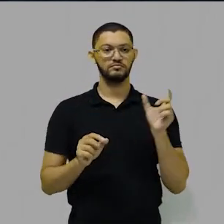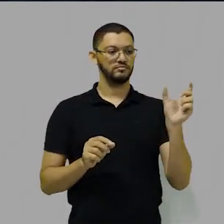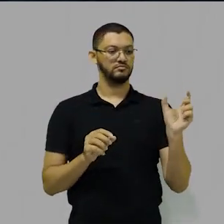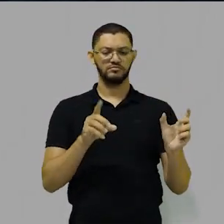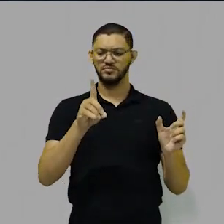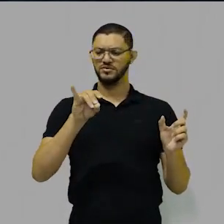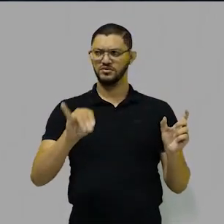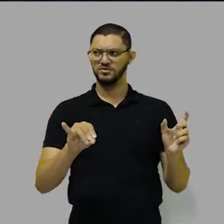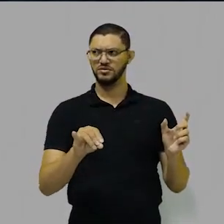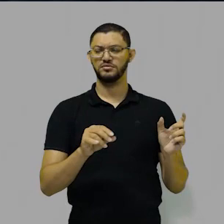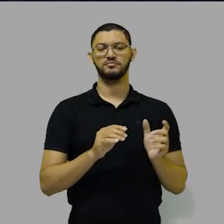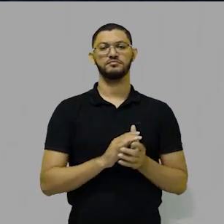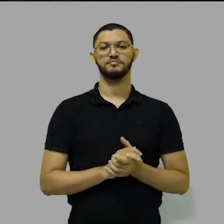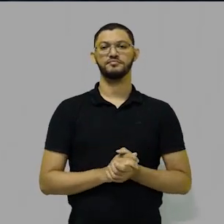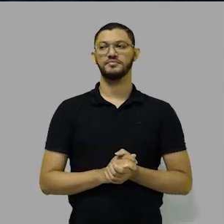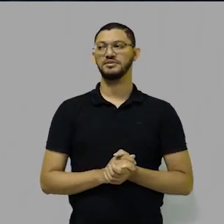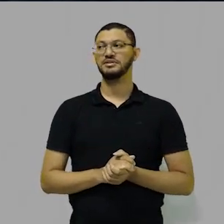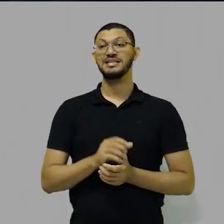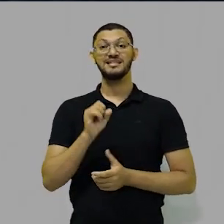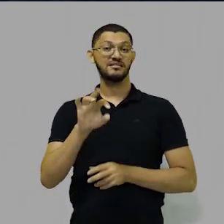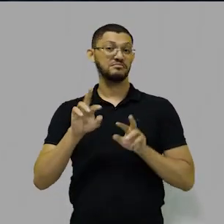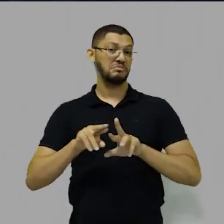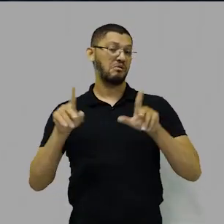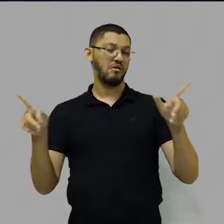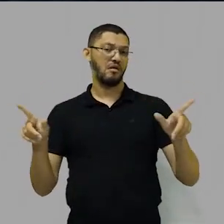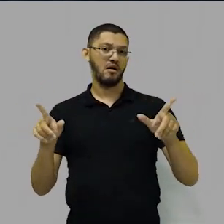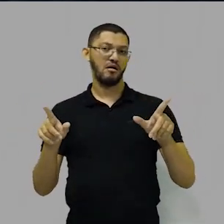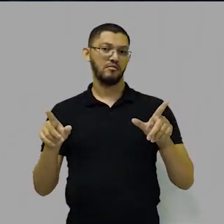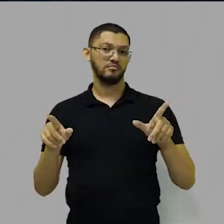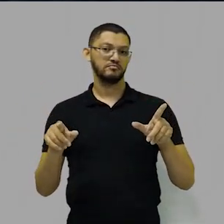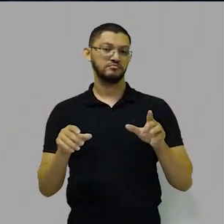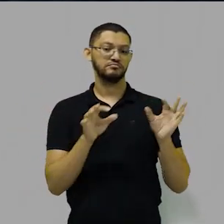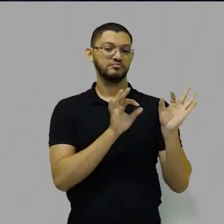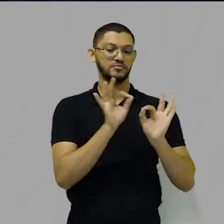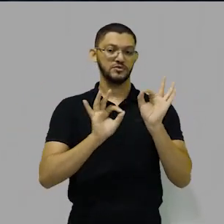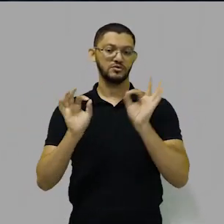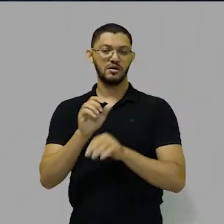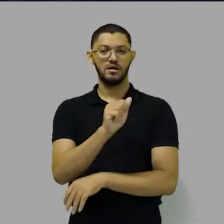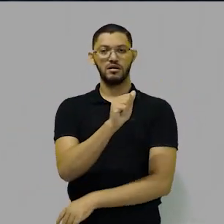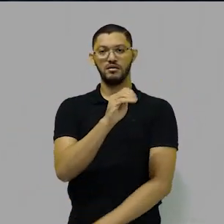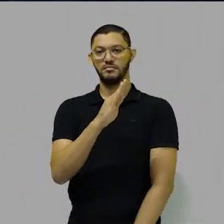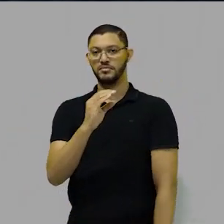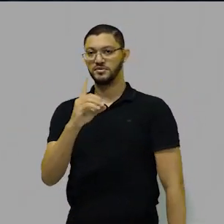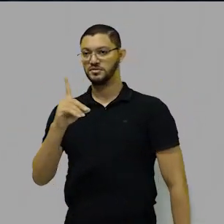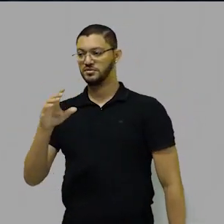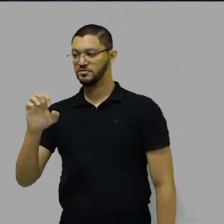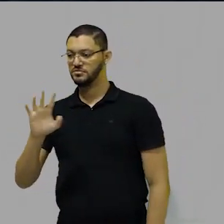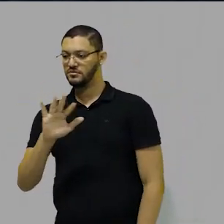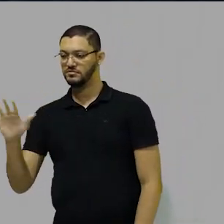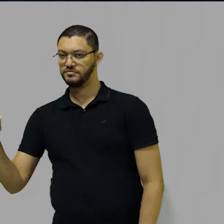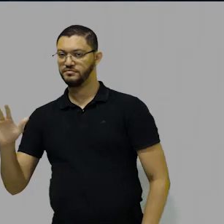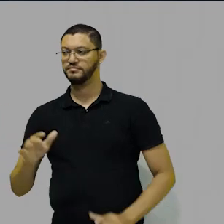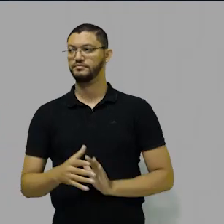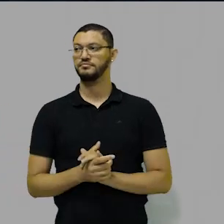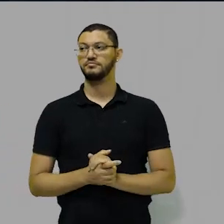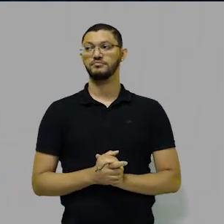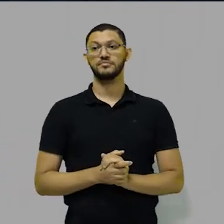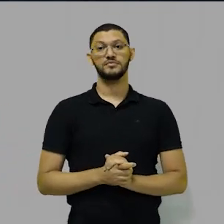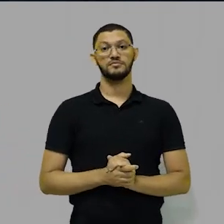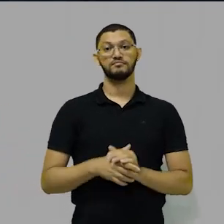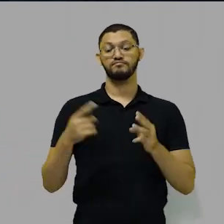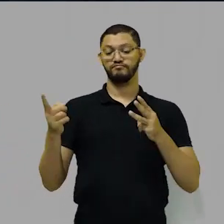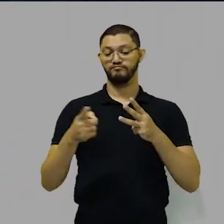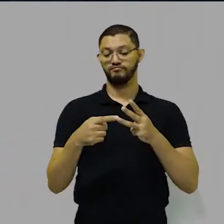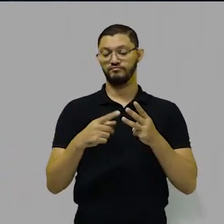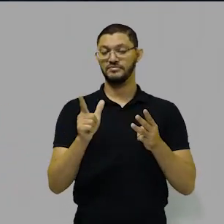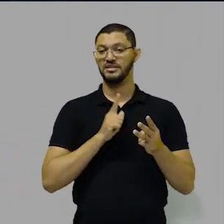de, vou usar o prefixo de. Se forem diferentes, ordem alfabética. Na amina terciária, eu